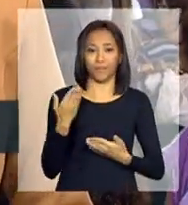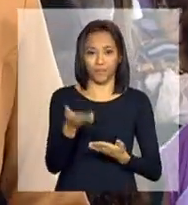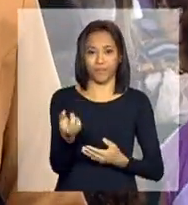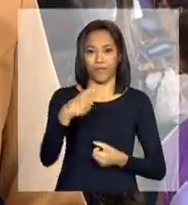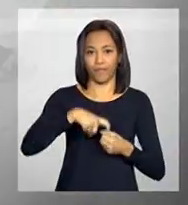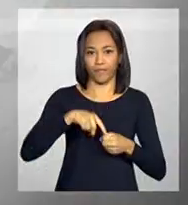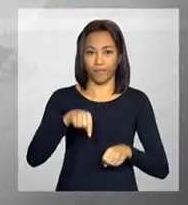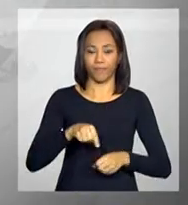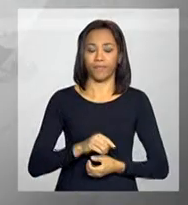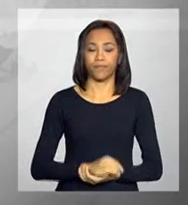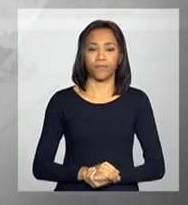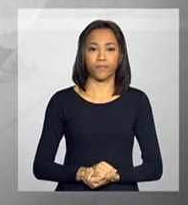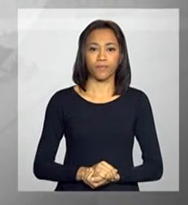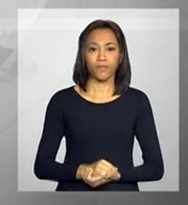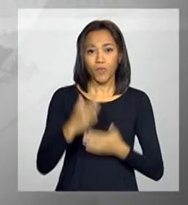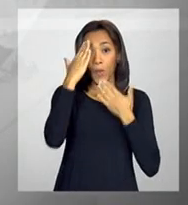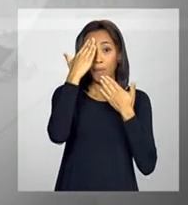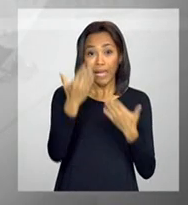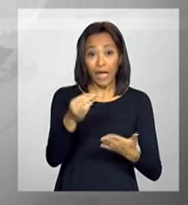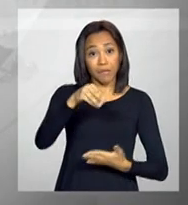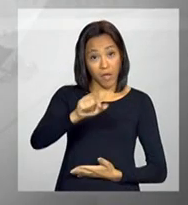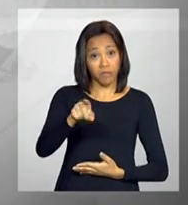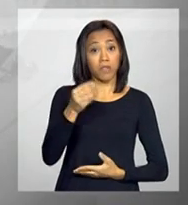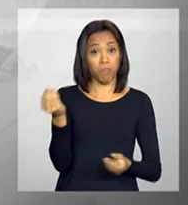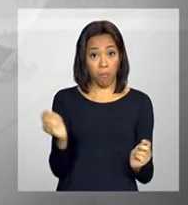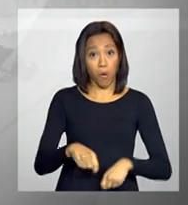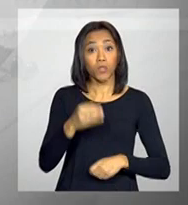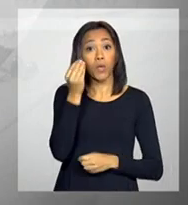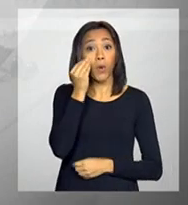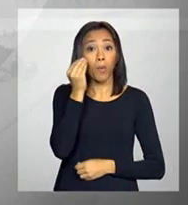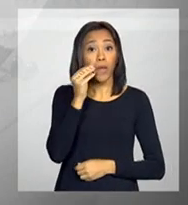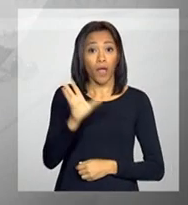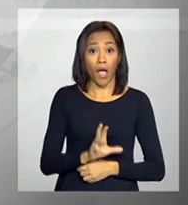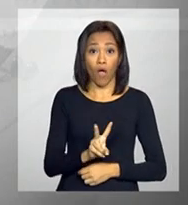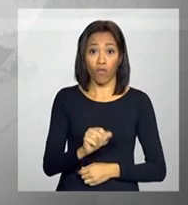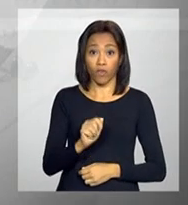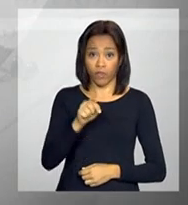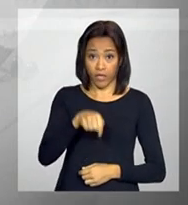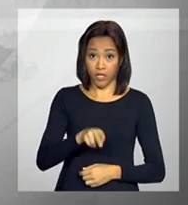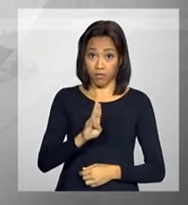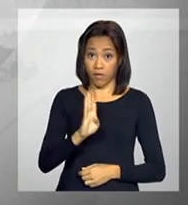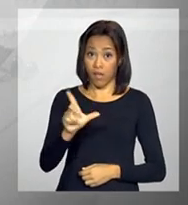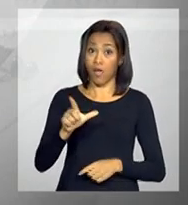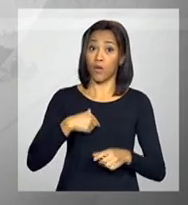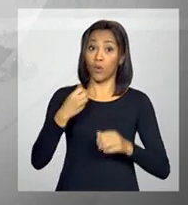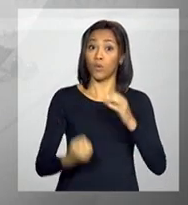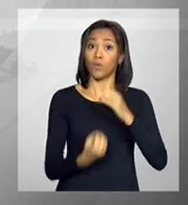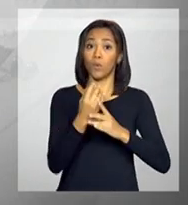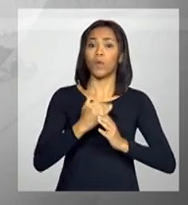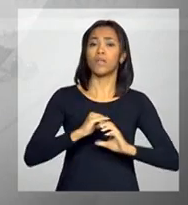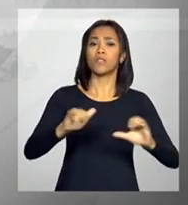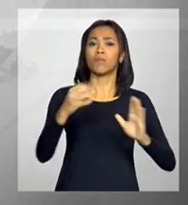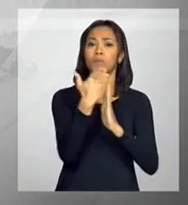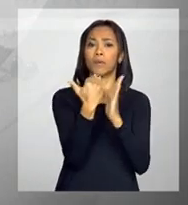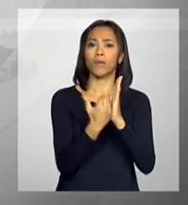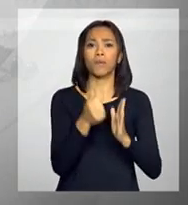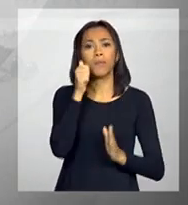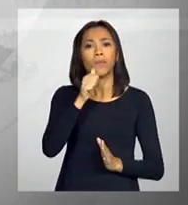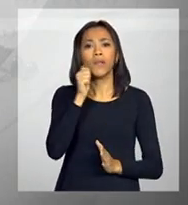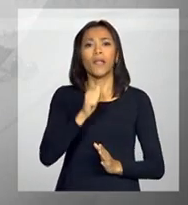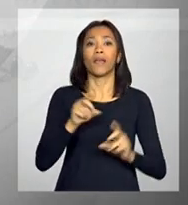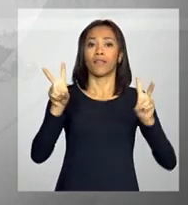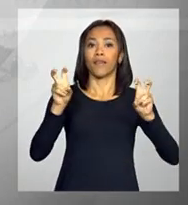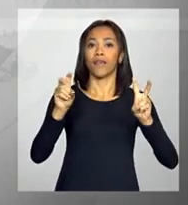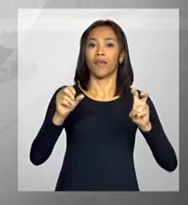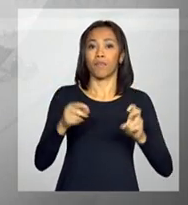você. Obrigada, Mara. E você pode acompanhar ao vivo aqui pela NBR o lançamento do programa Mulher